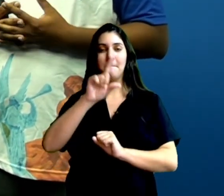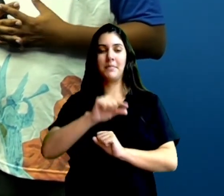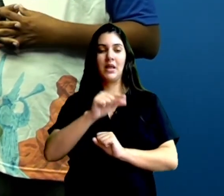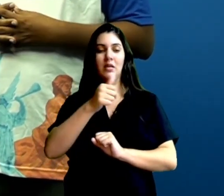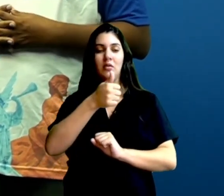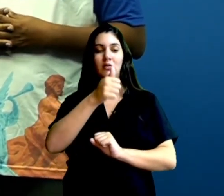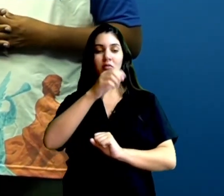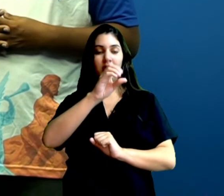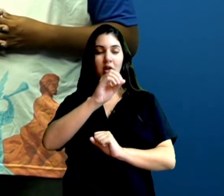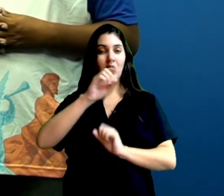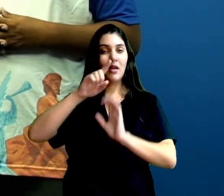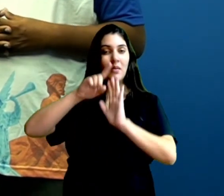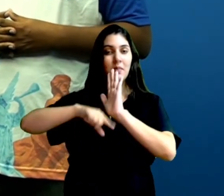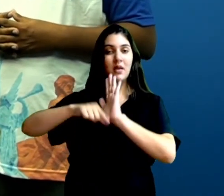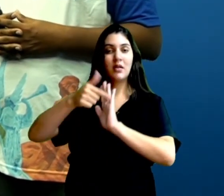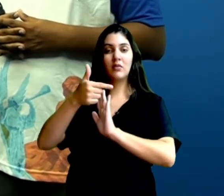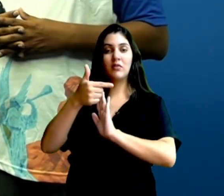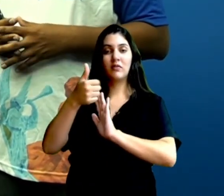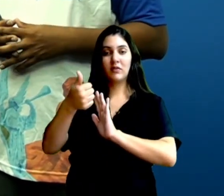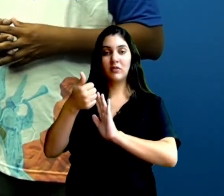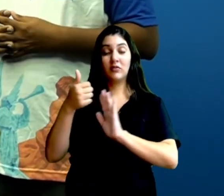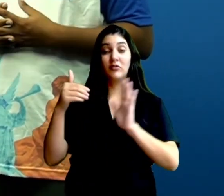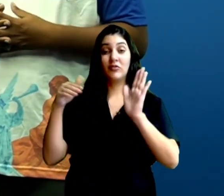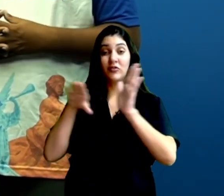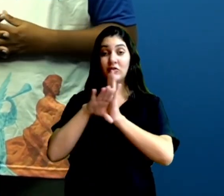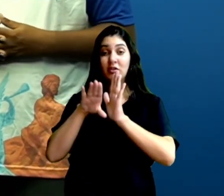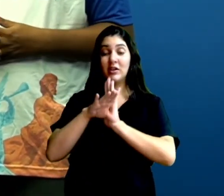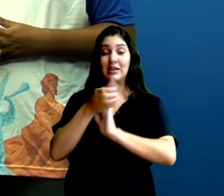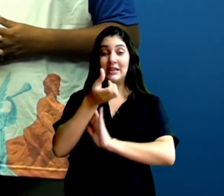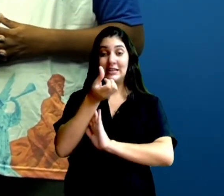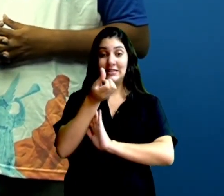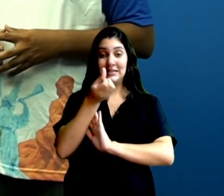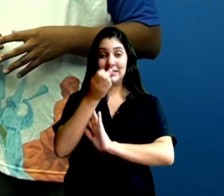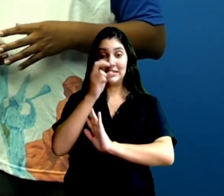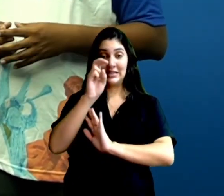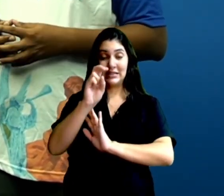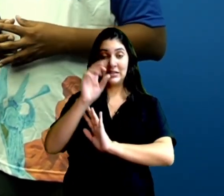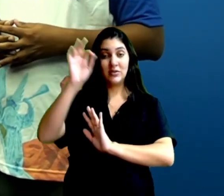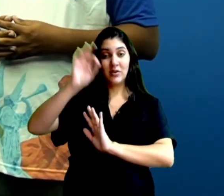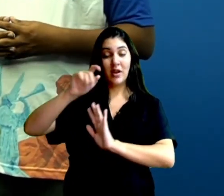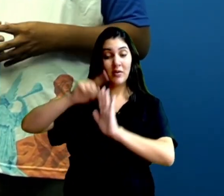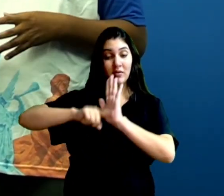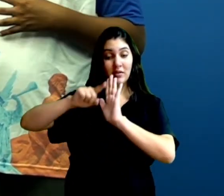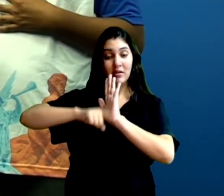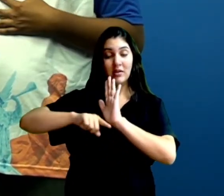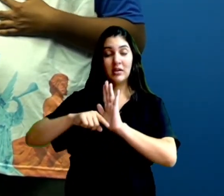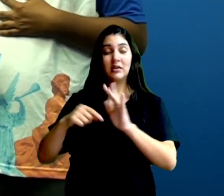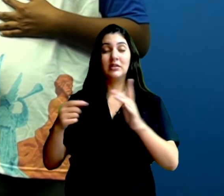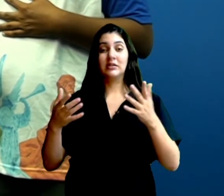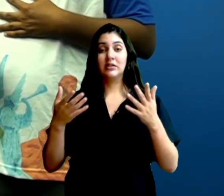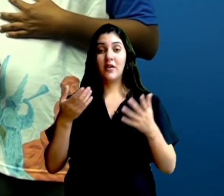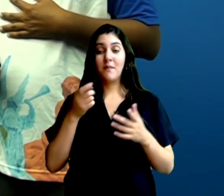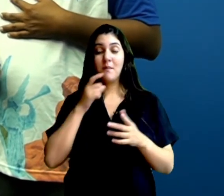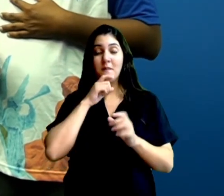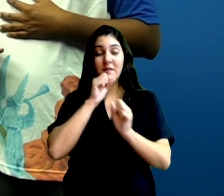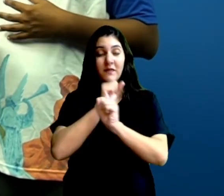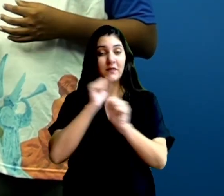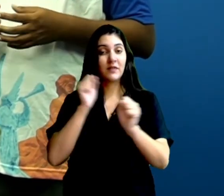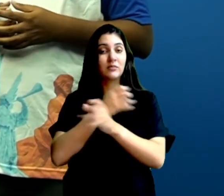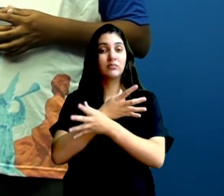menos 21, né, graus, chegando a 65 graus negativos no inverno mais rigoroso. Então, clima bastante